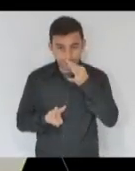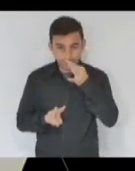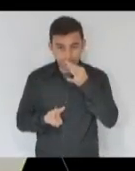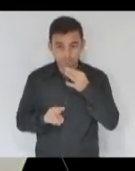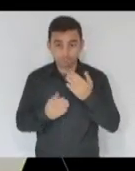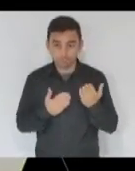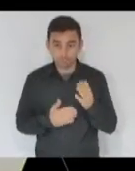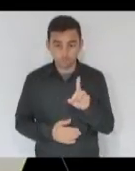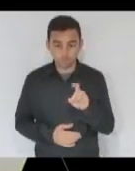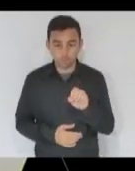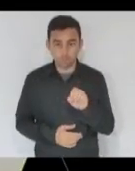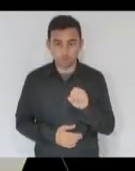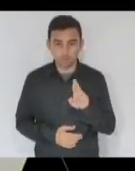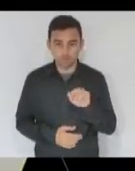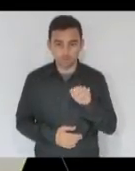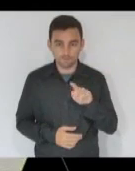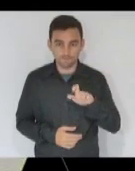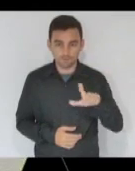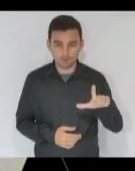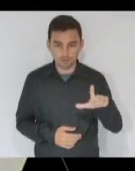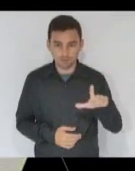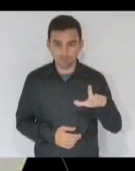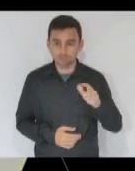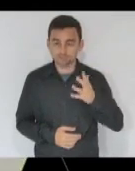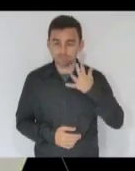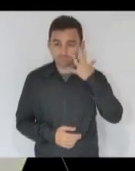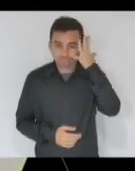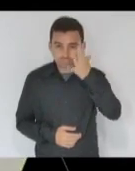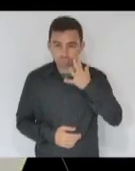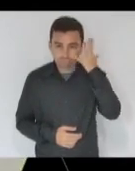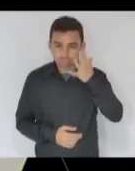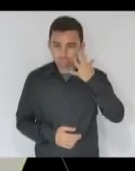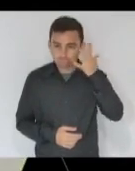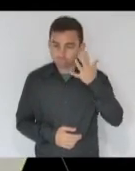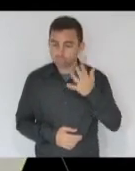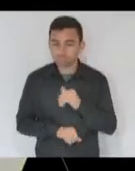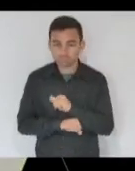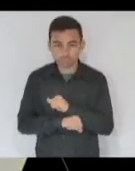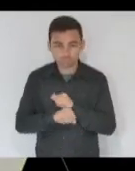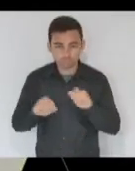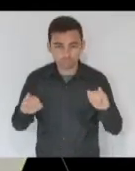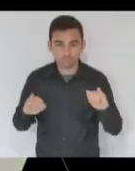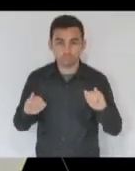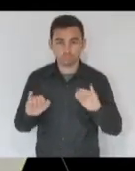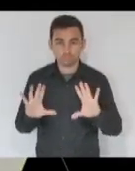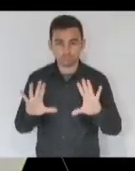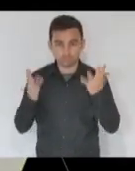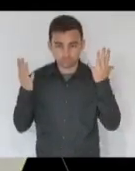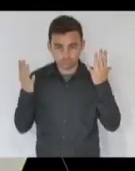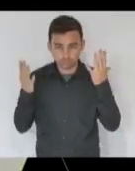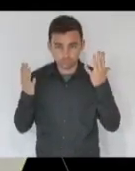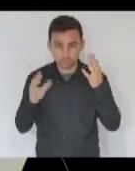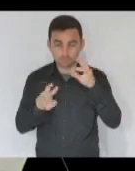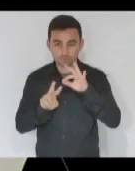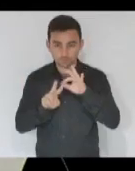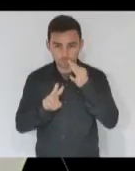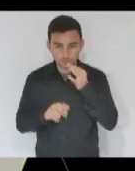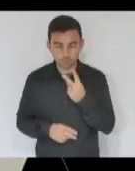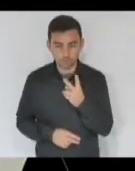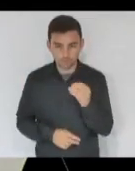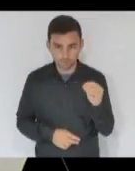Carlos Borga, fizesse uso da palavra para divulgar a Expo Videira